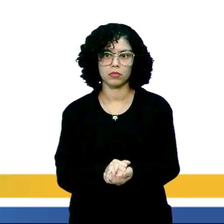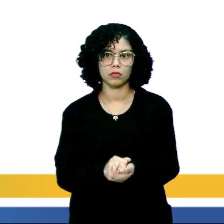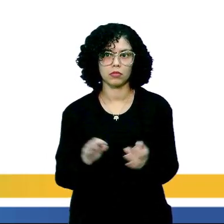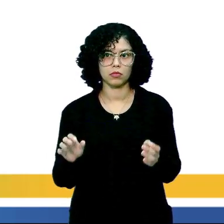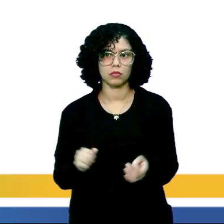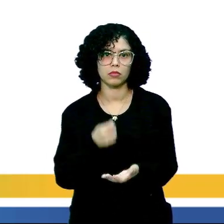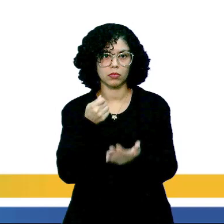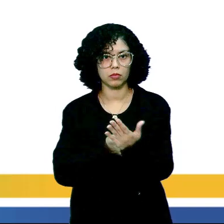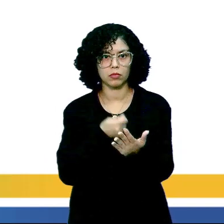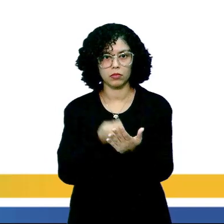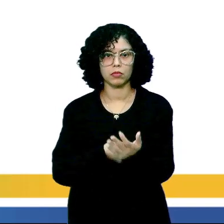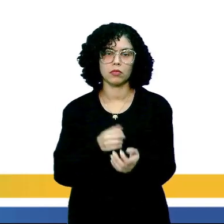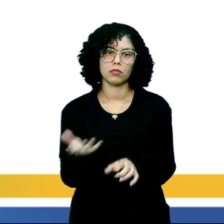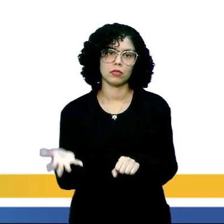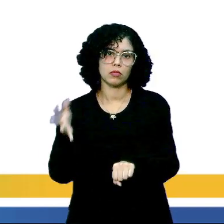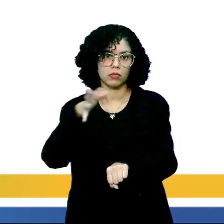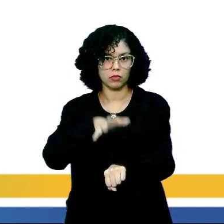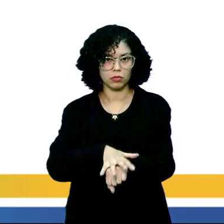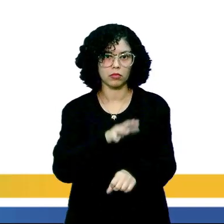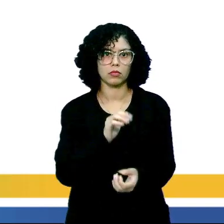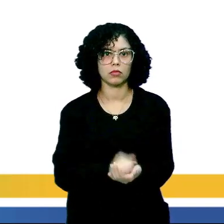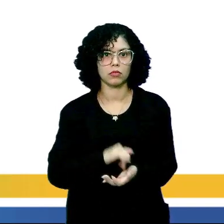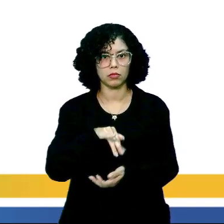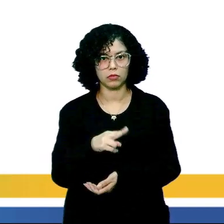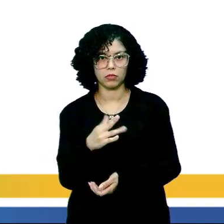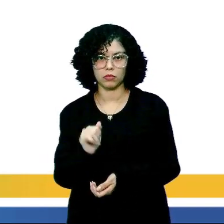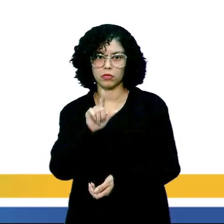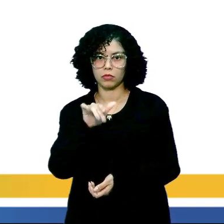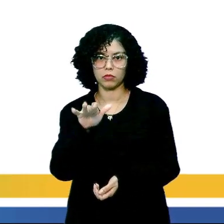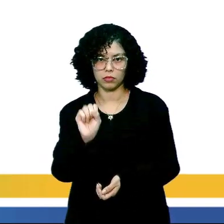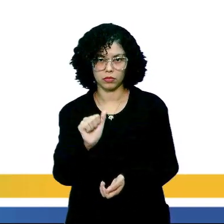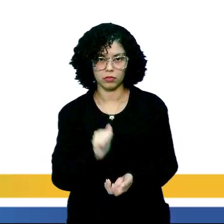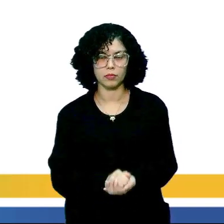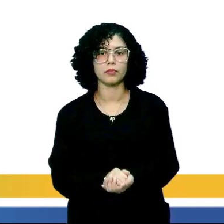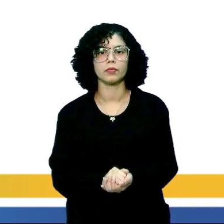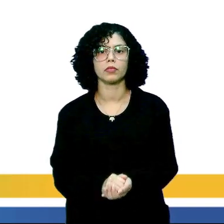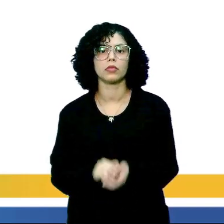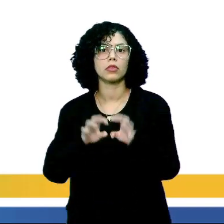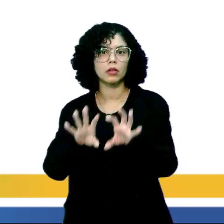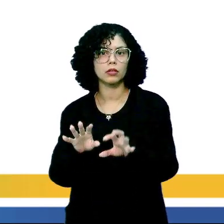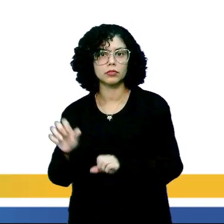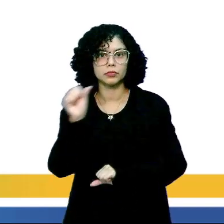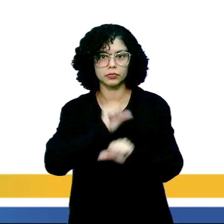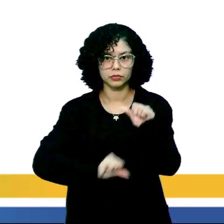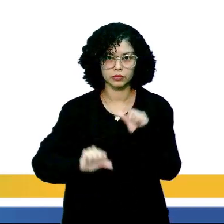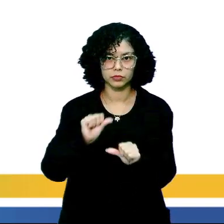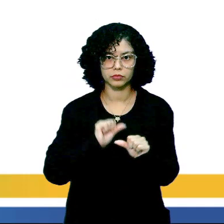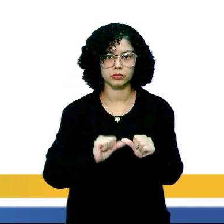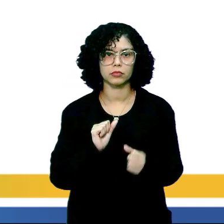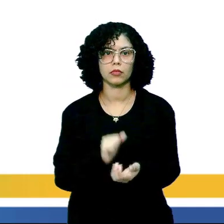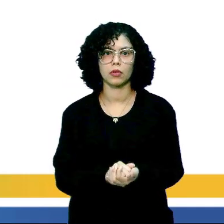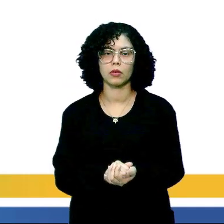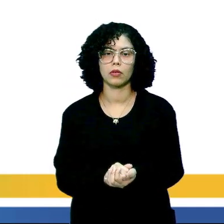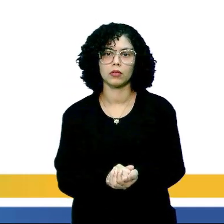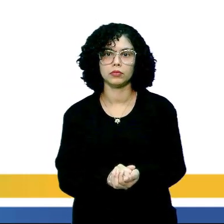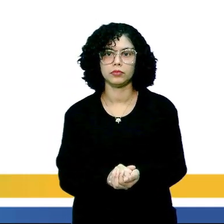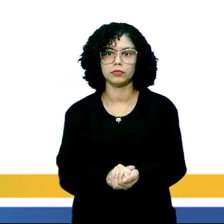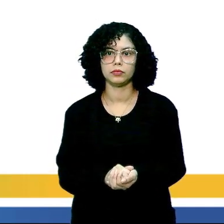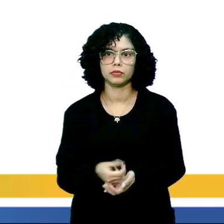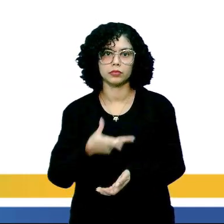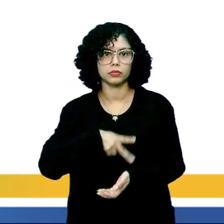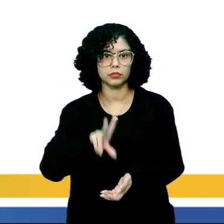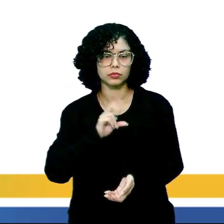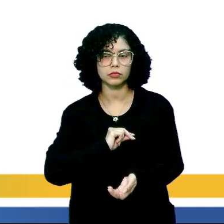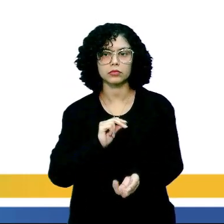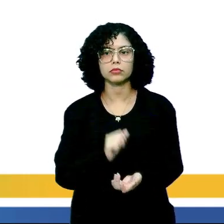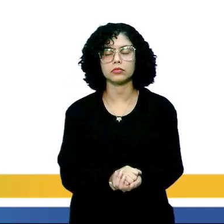da integração subordinada das colônias do Império Luso. A palavra luso, gente, significa